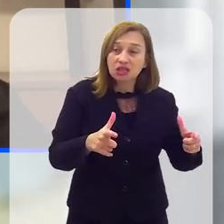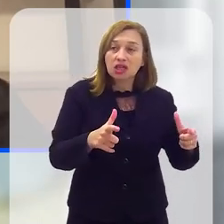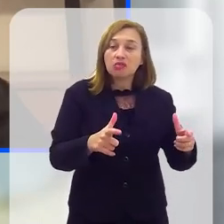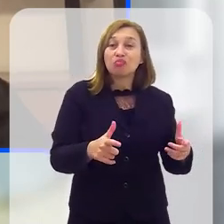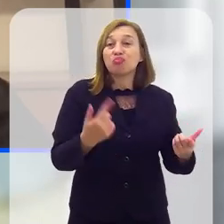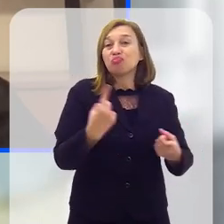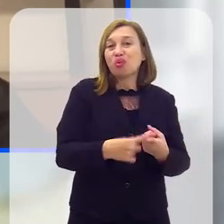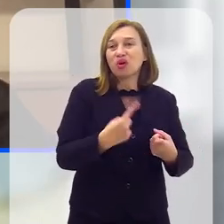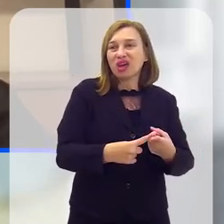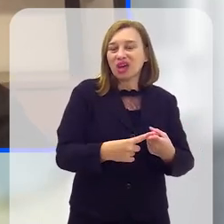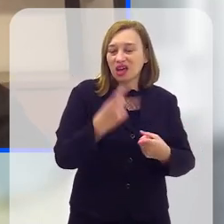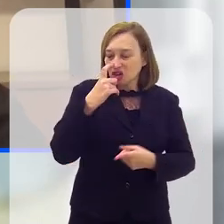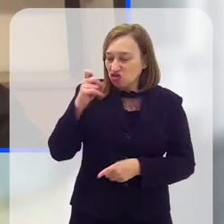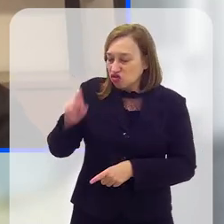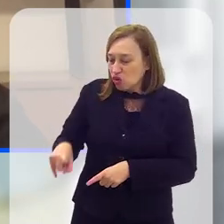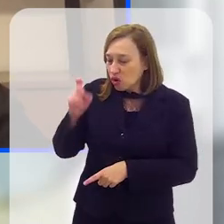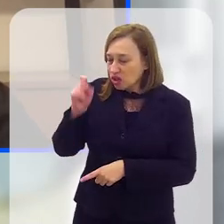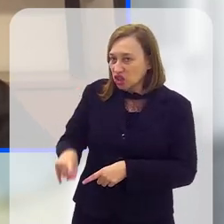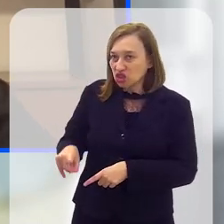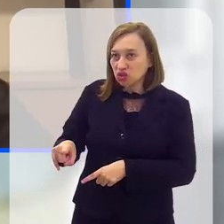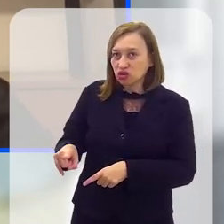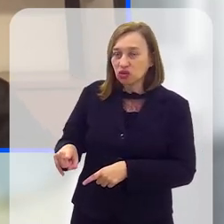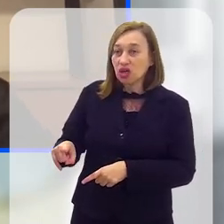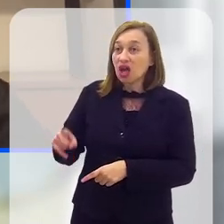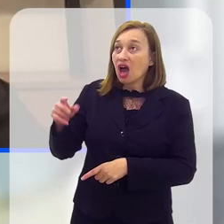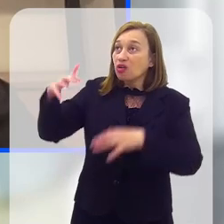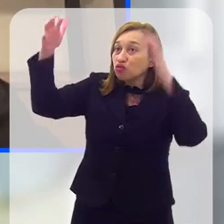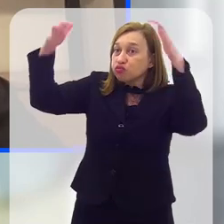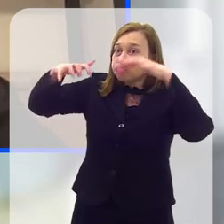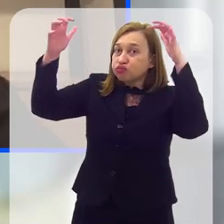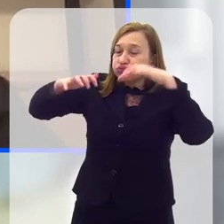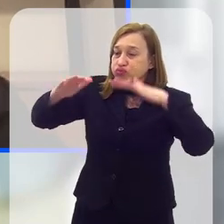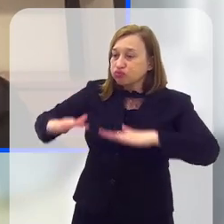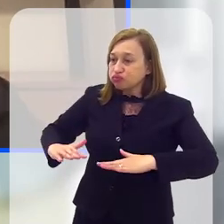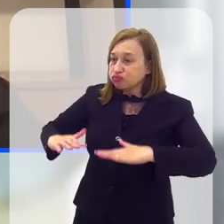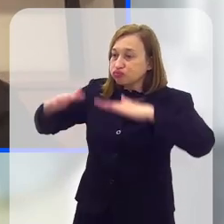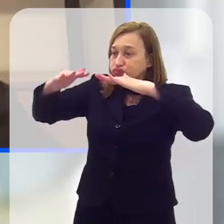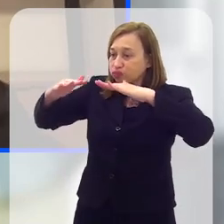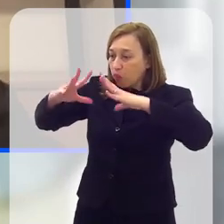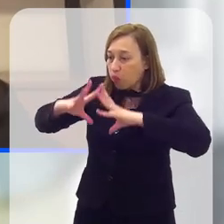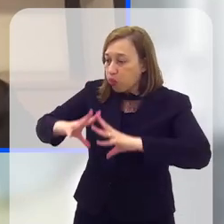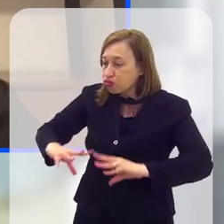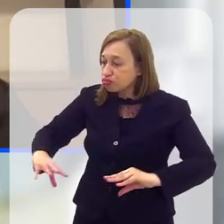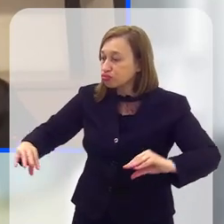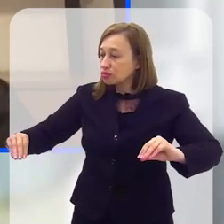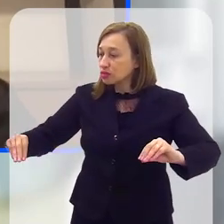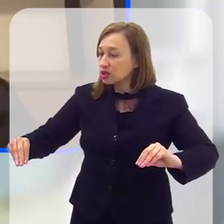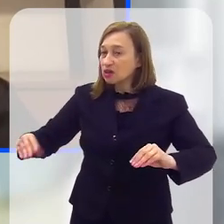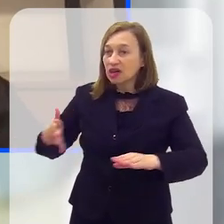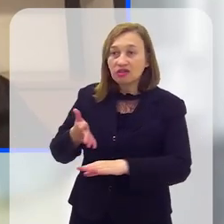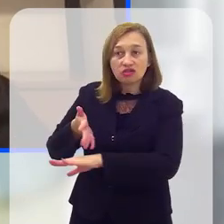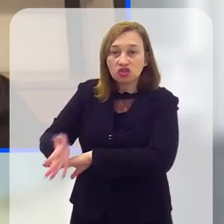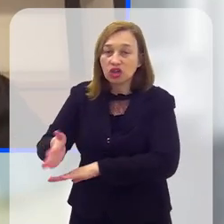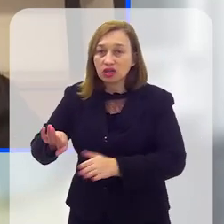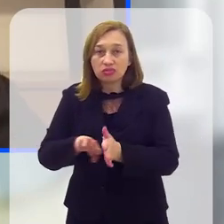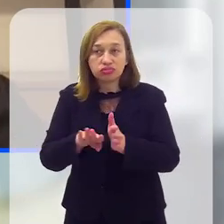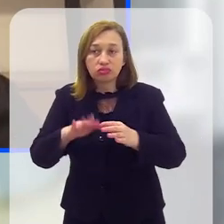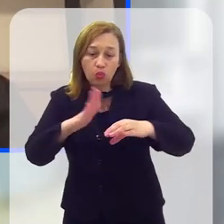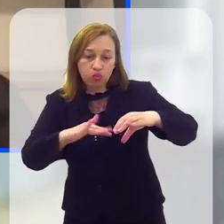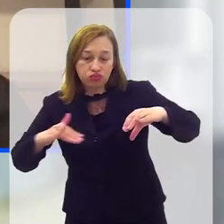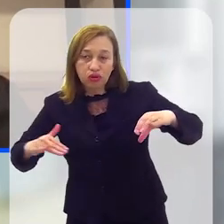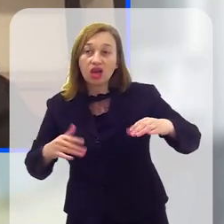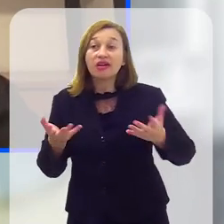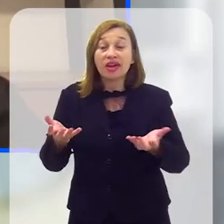está lá, começa a chover, quando você olha, aquela pilha sumiu. E a gente está aqui do lado da Baía de Guanabara, então vai tudo para lá. Então a